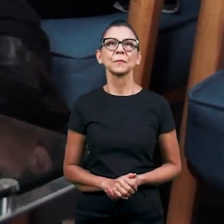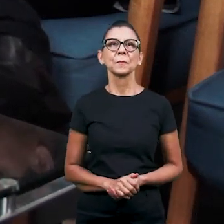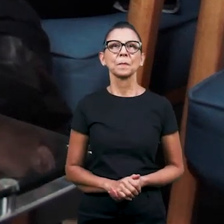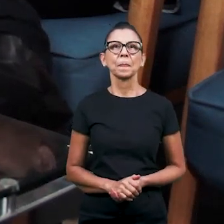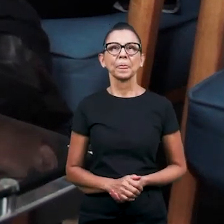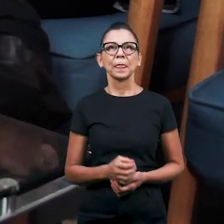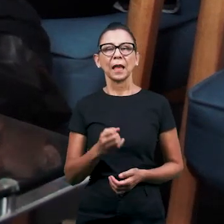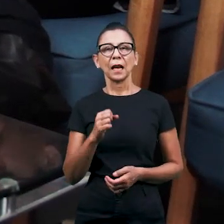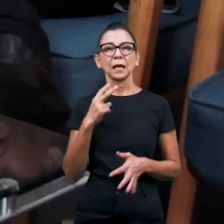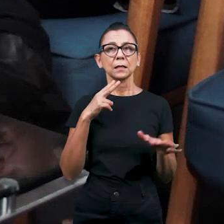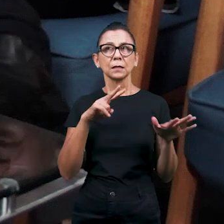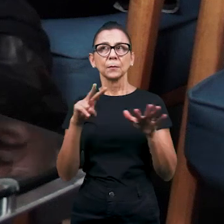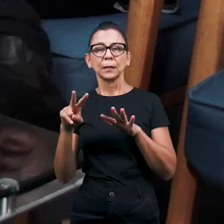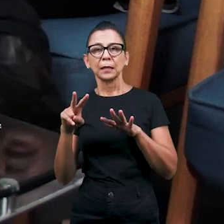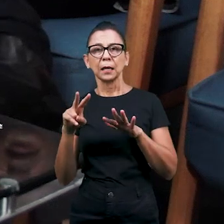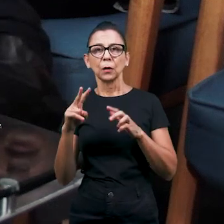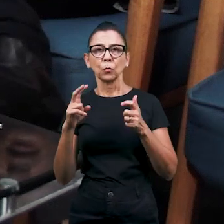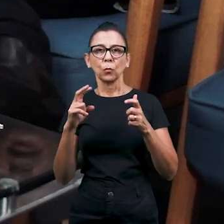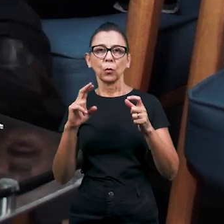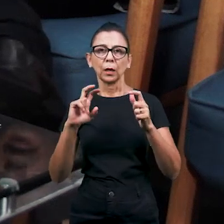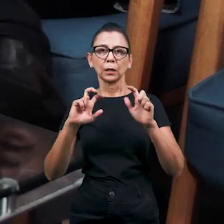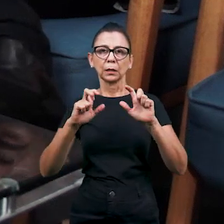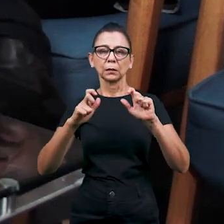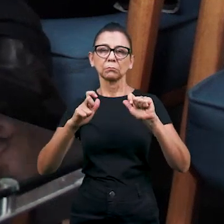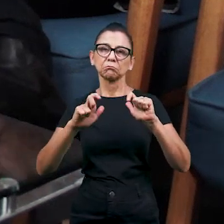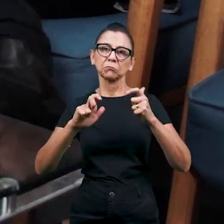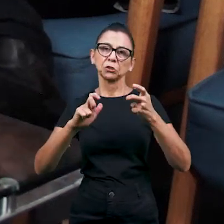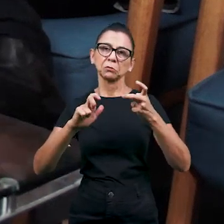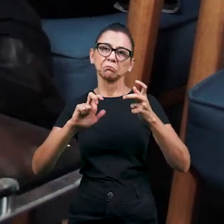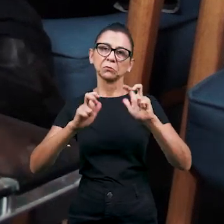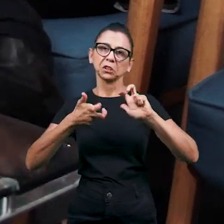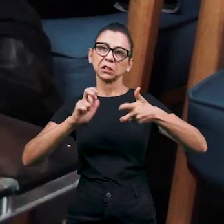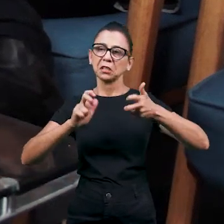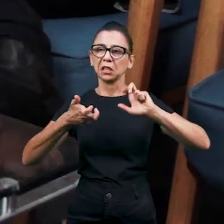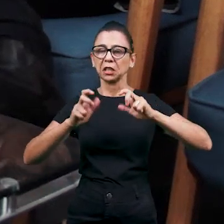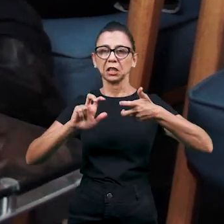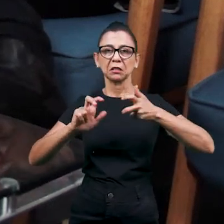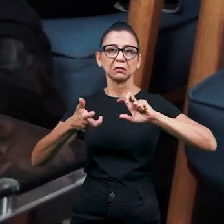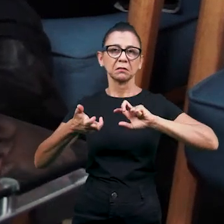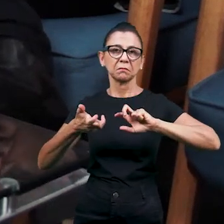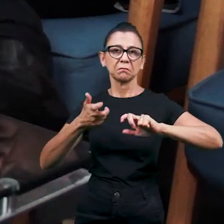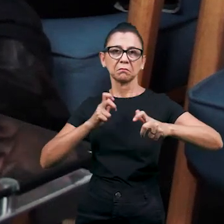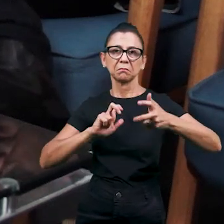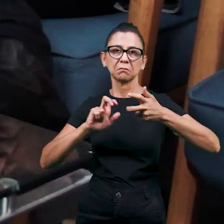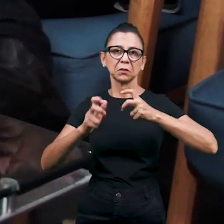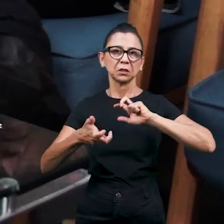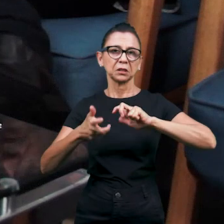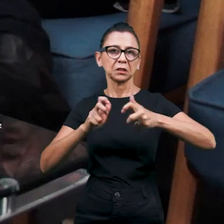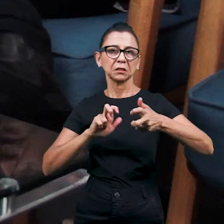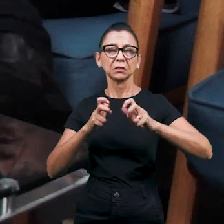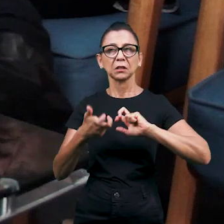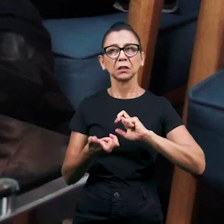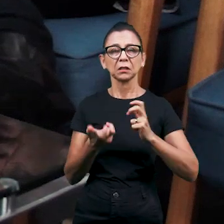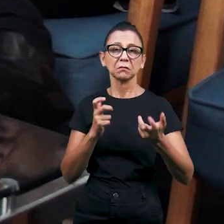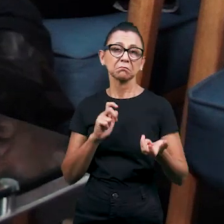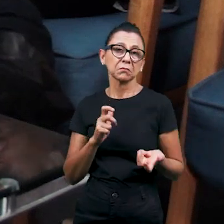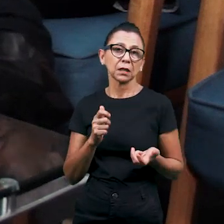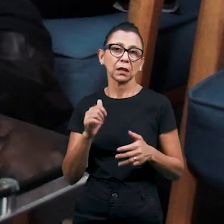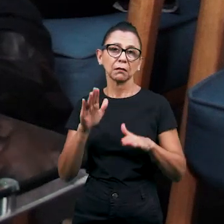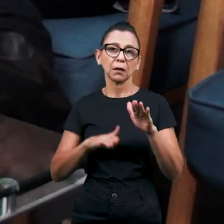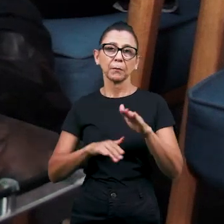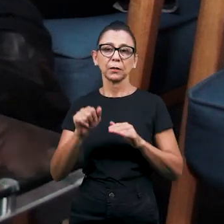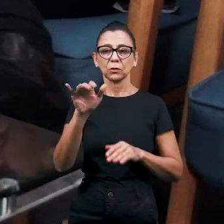Jerusalém. Foi. Jerusalém, o Manaim, né? Quer dizer, uma coisa que eu achei muito interessante, e você falou que